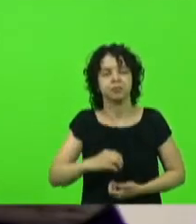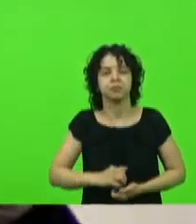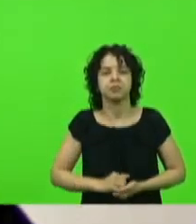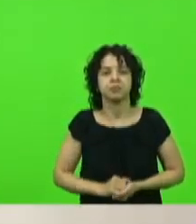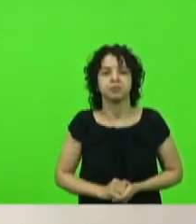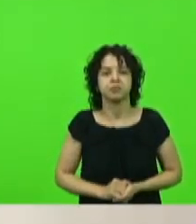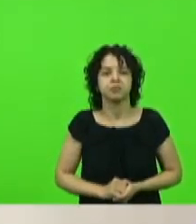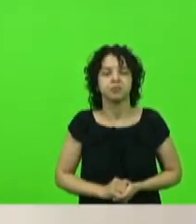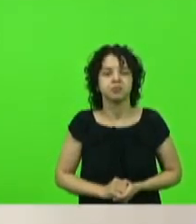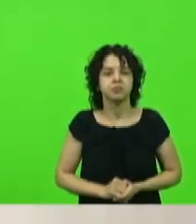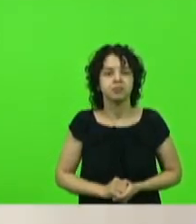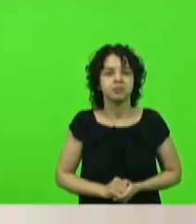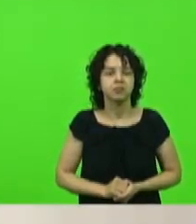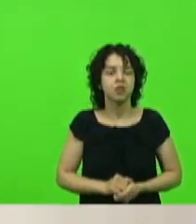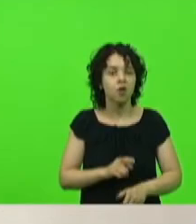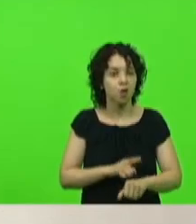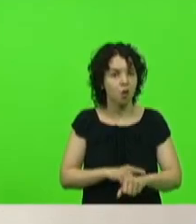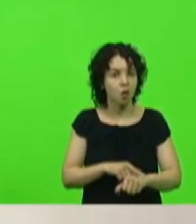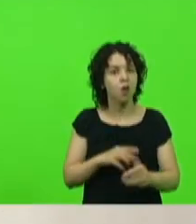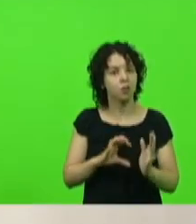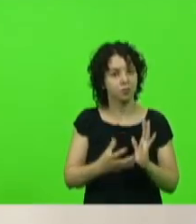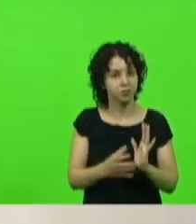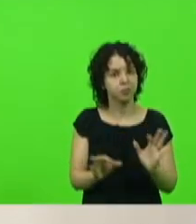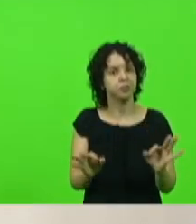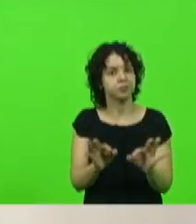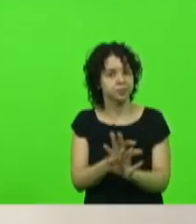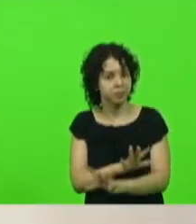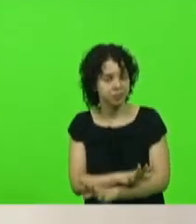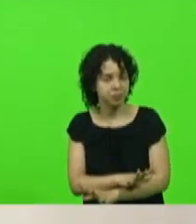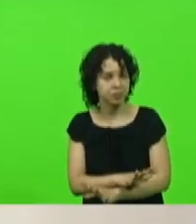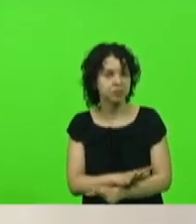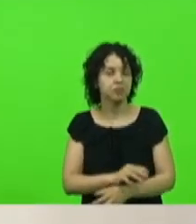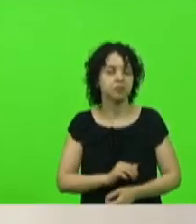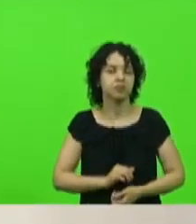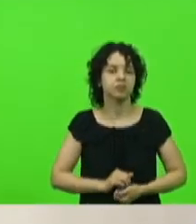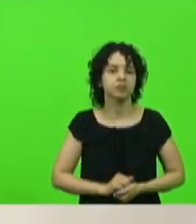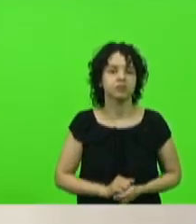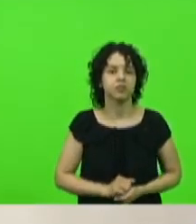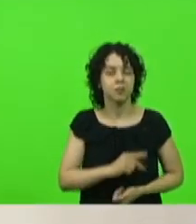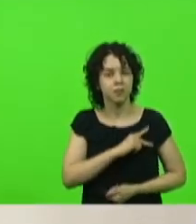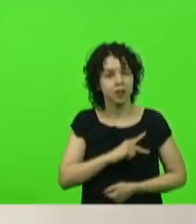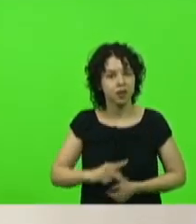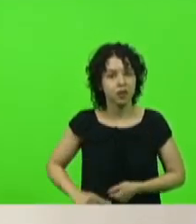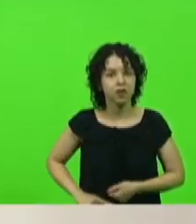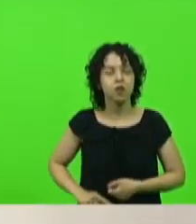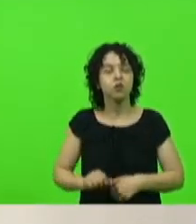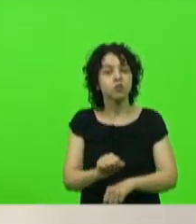Finalizando o horário destinado aos partidos políticos, esta